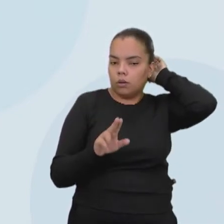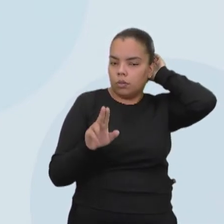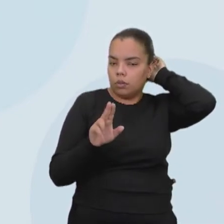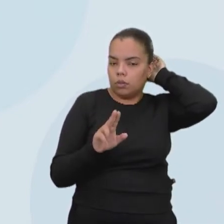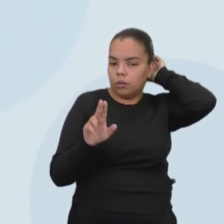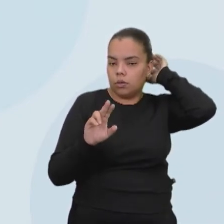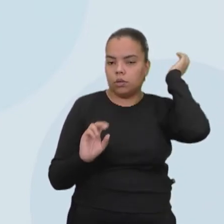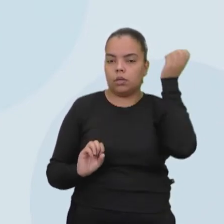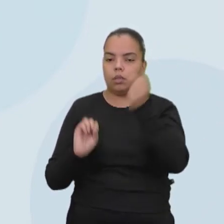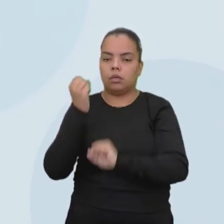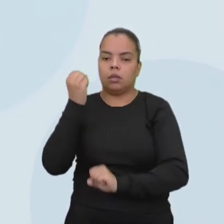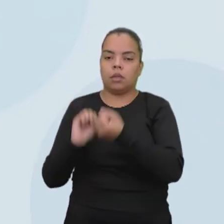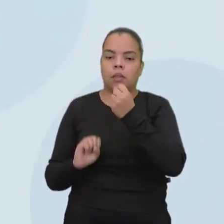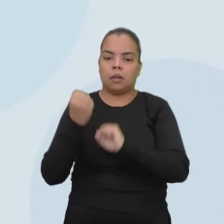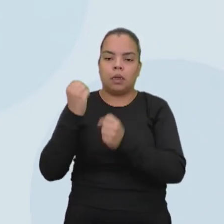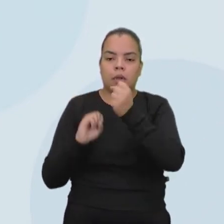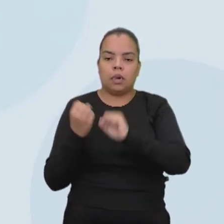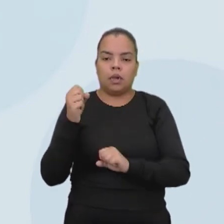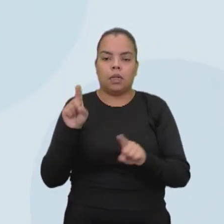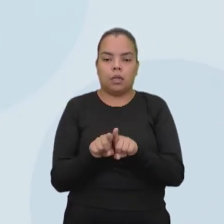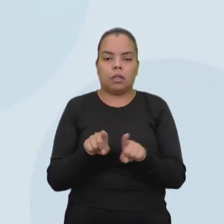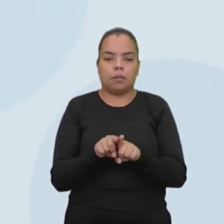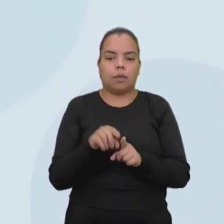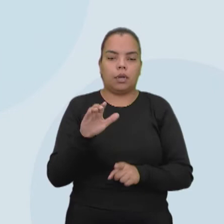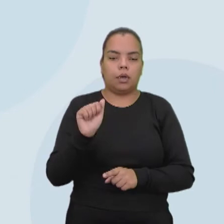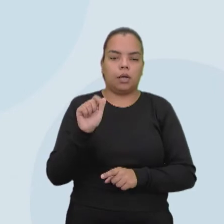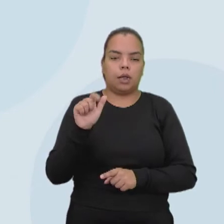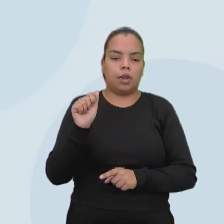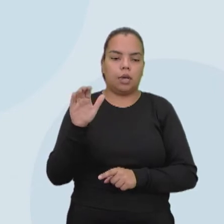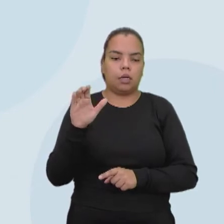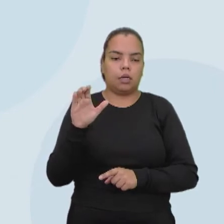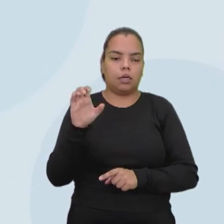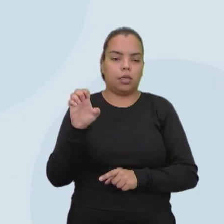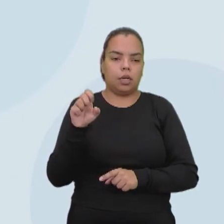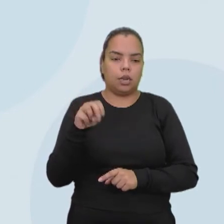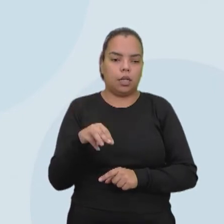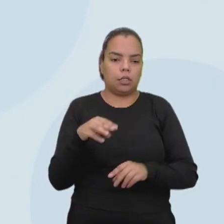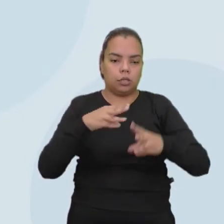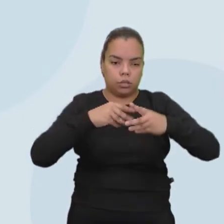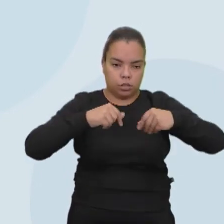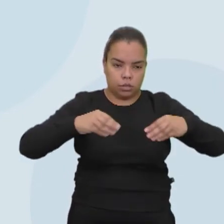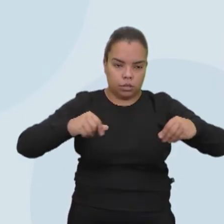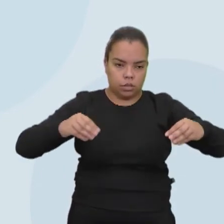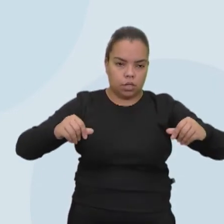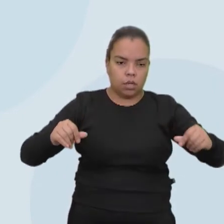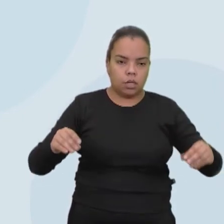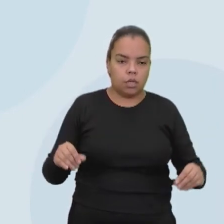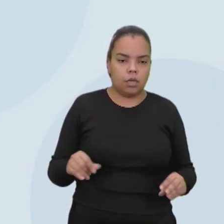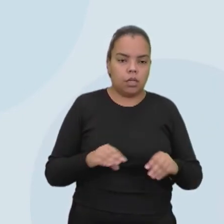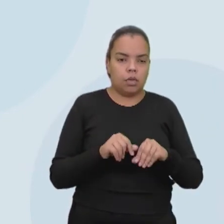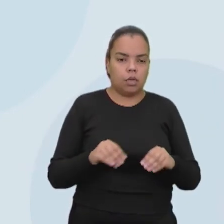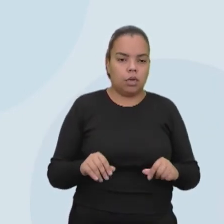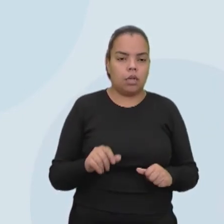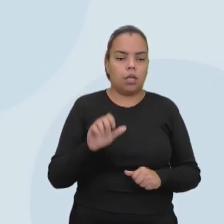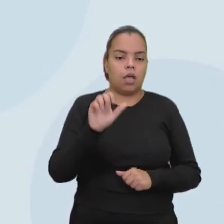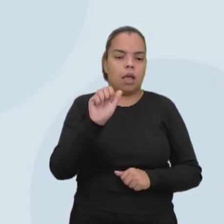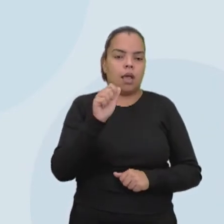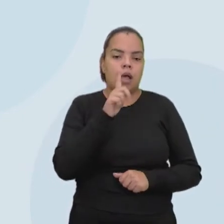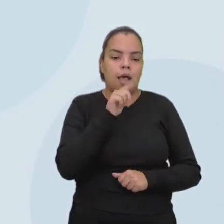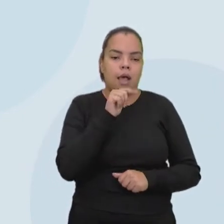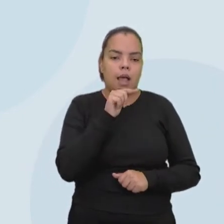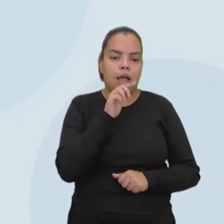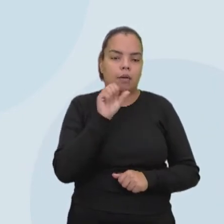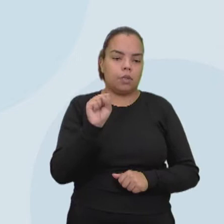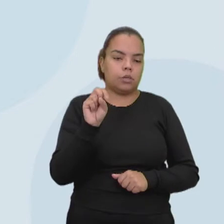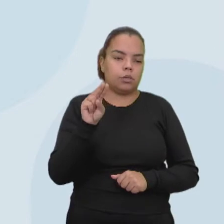Águas subterrâneas, né? Os aquíferos mais importantes são sedimentos e rochas sedimentares clásticas de granulação